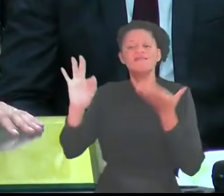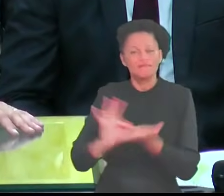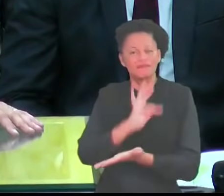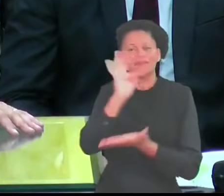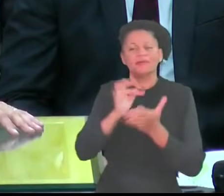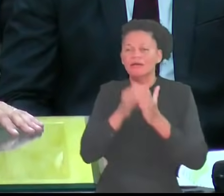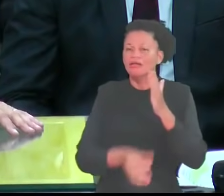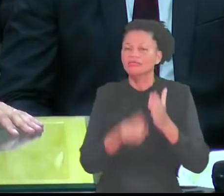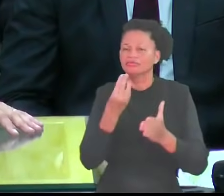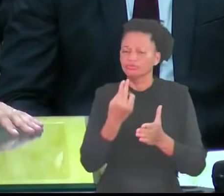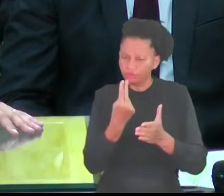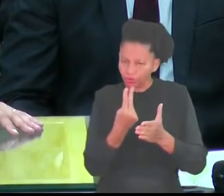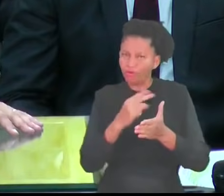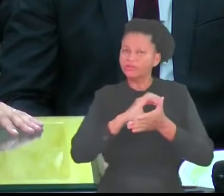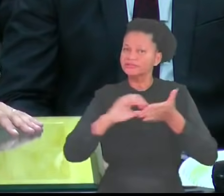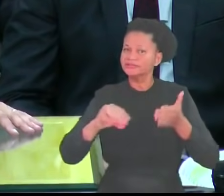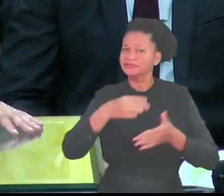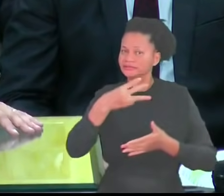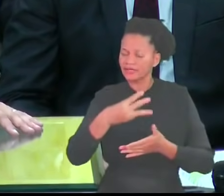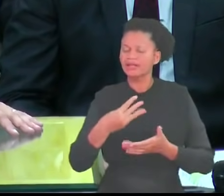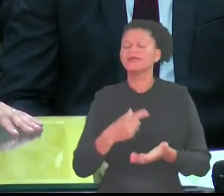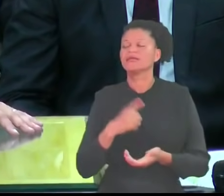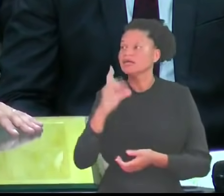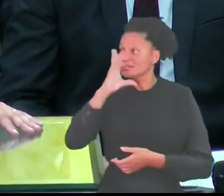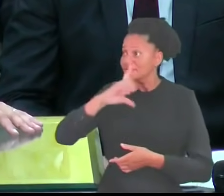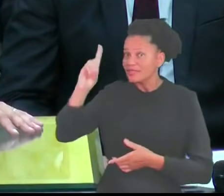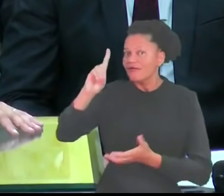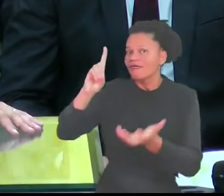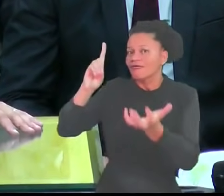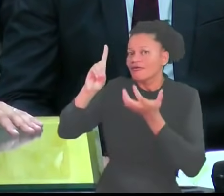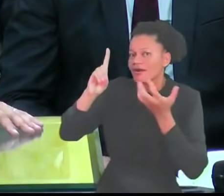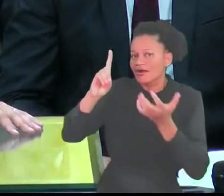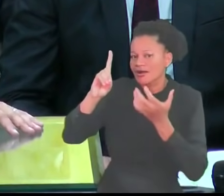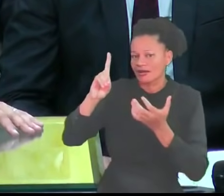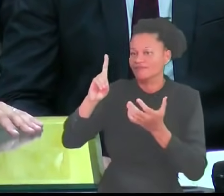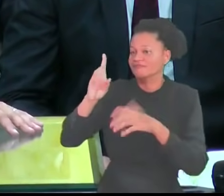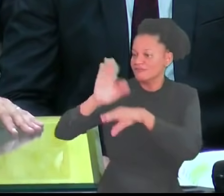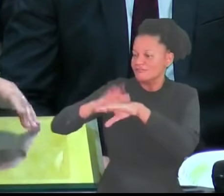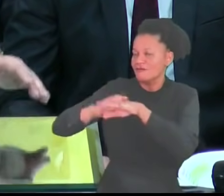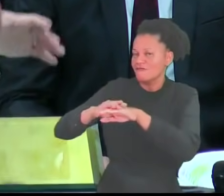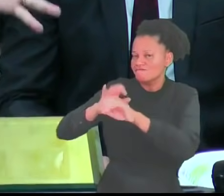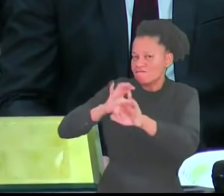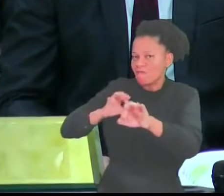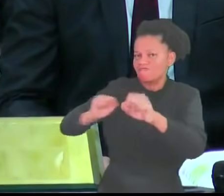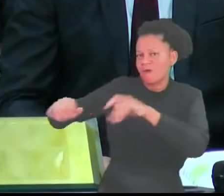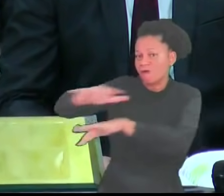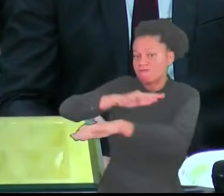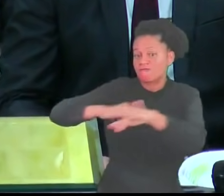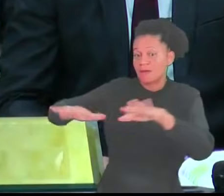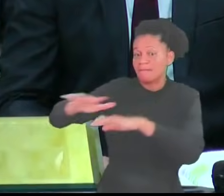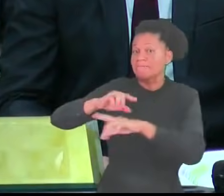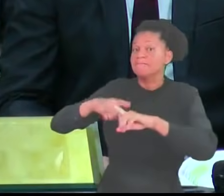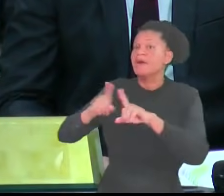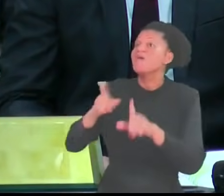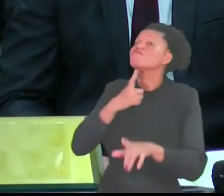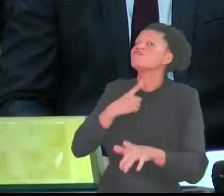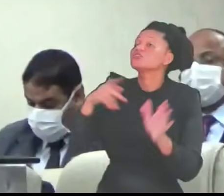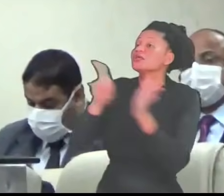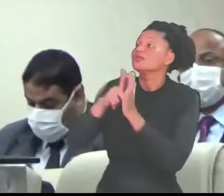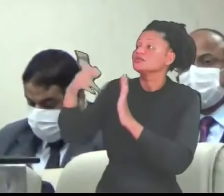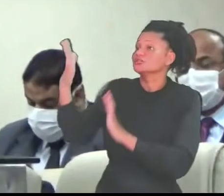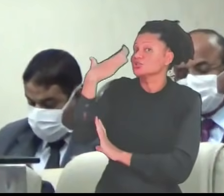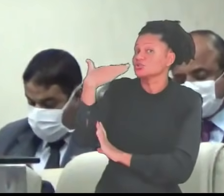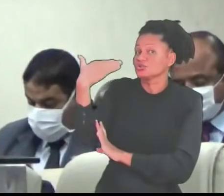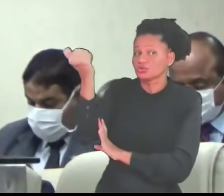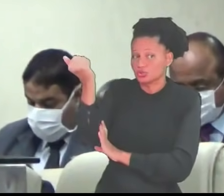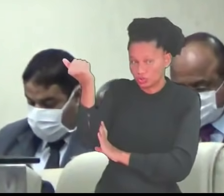13 que com Deus está o querer e com Deus está o efetuar. Mas a Bíblia diz que aprove a Ele nos chamar